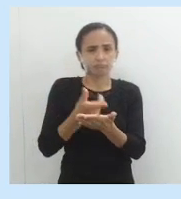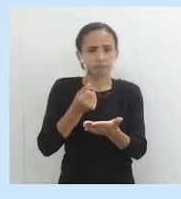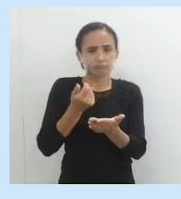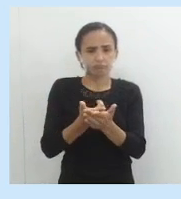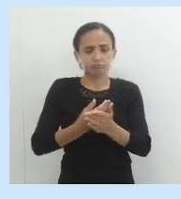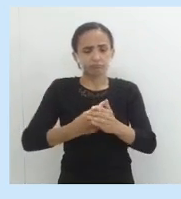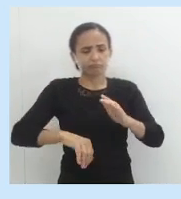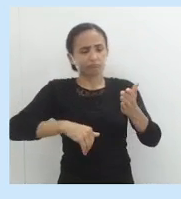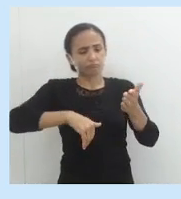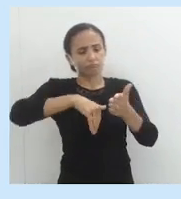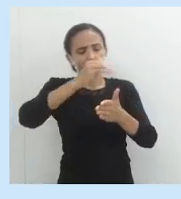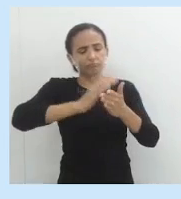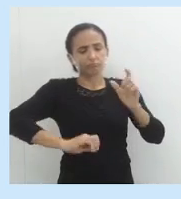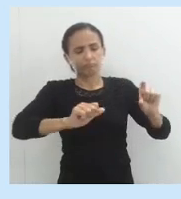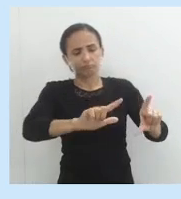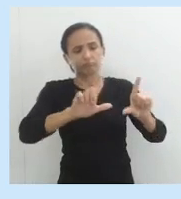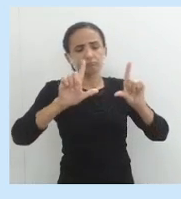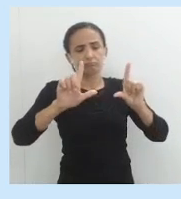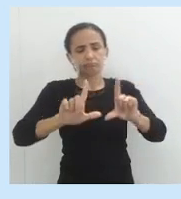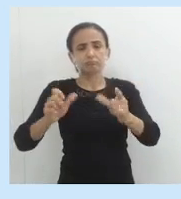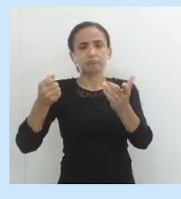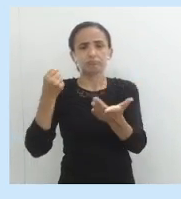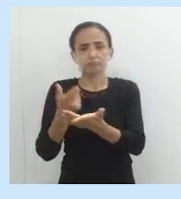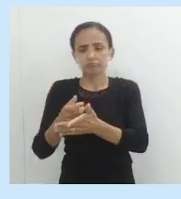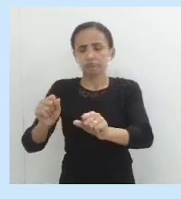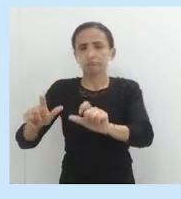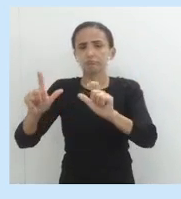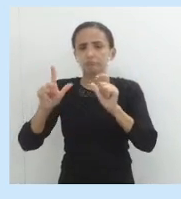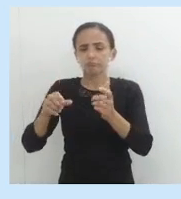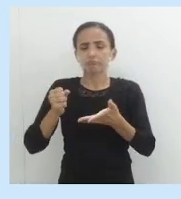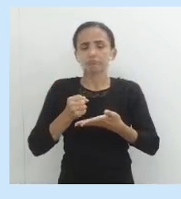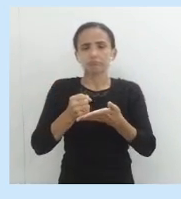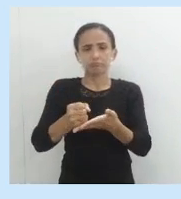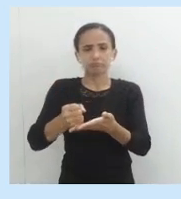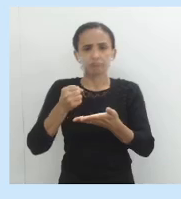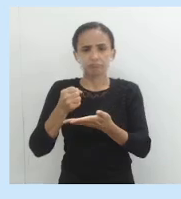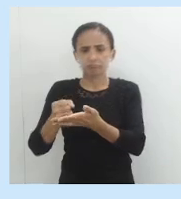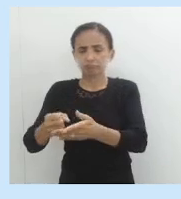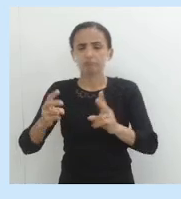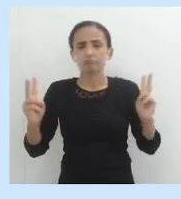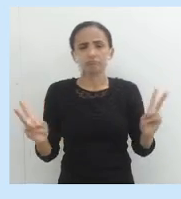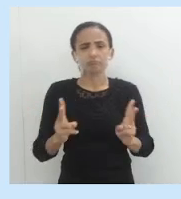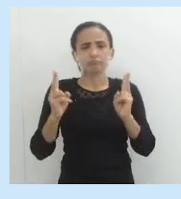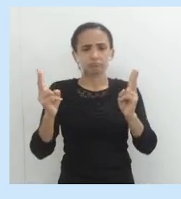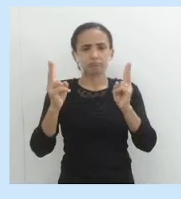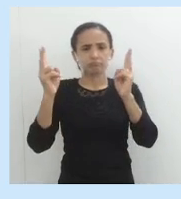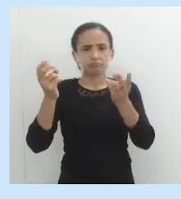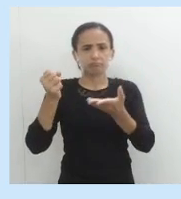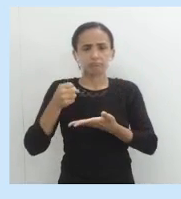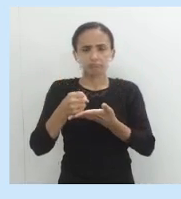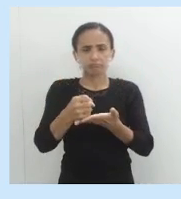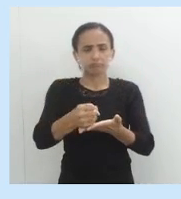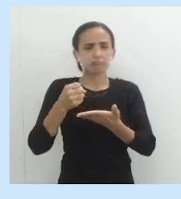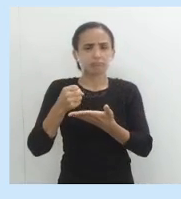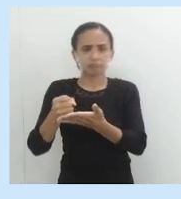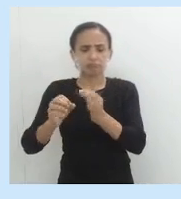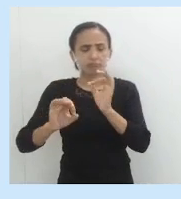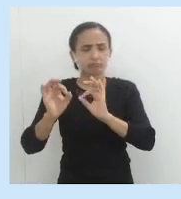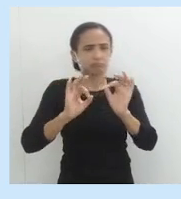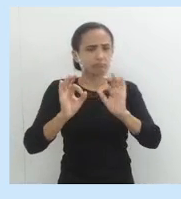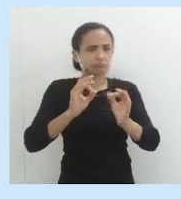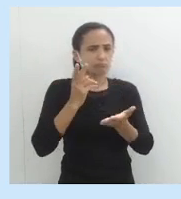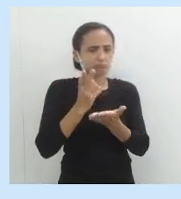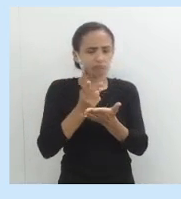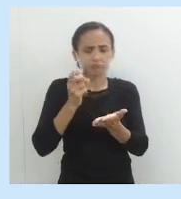também começaram a patrocinar, né, muitos artistas. Aí, que daí surgiu o nome de mecenas, né? A gente fala assim, o